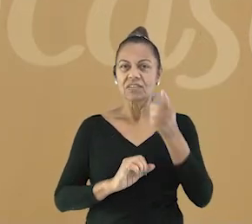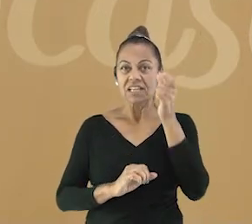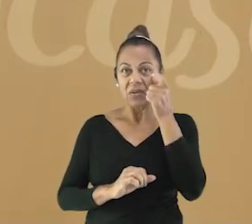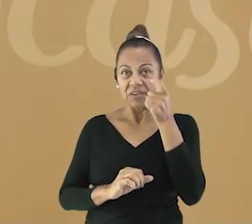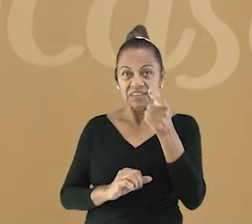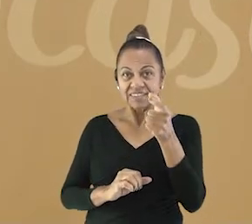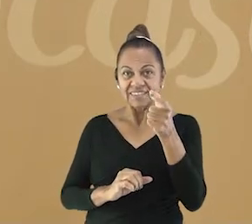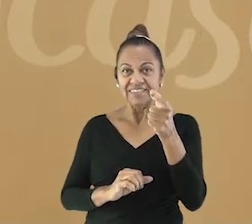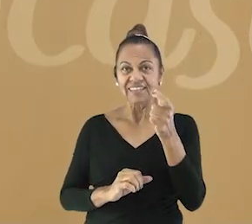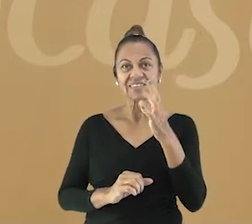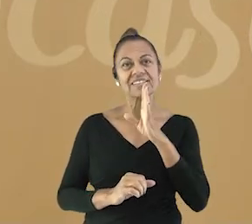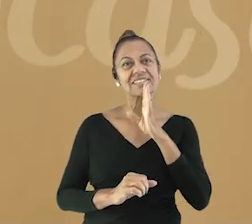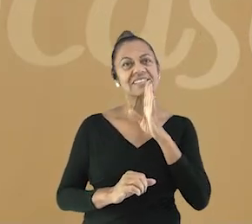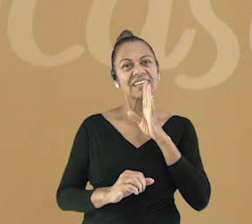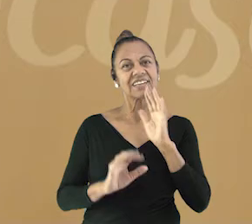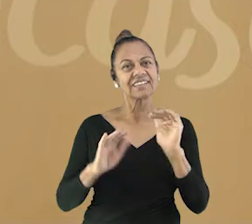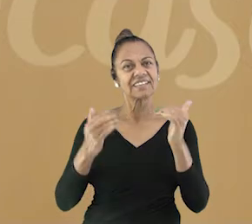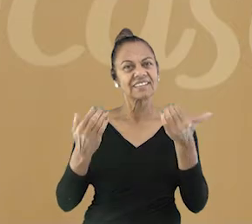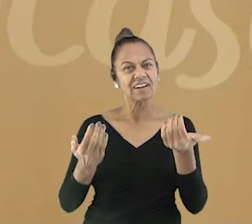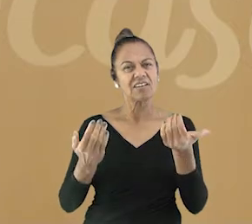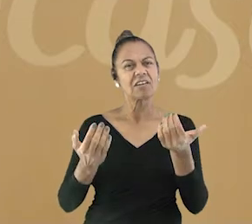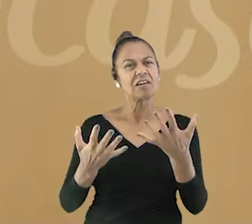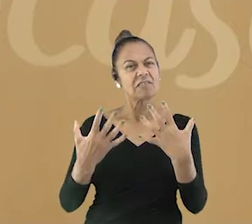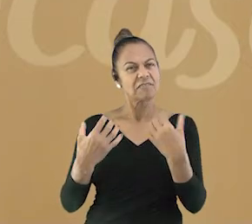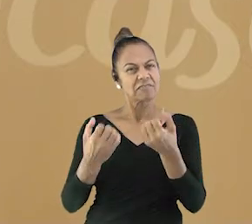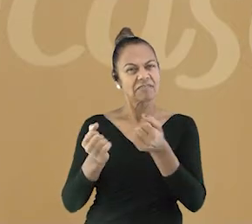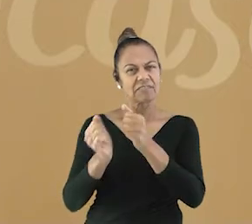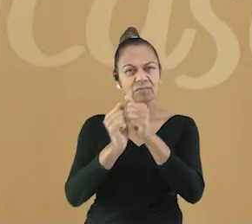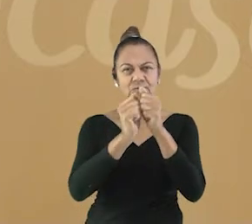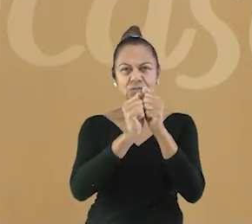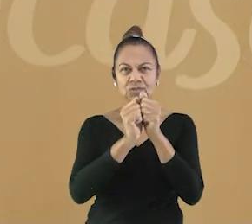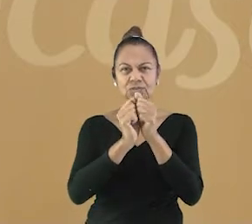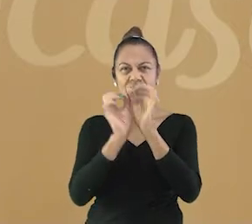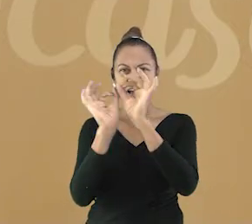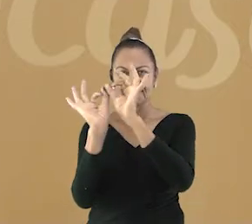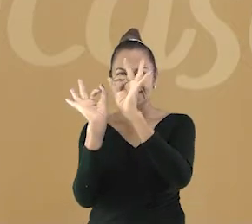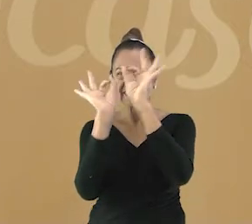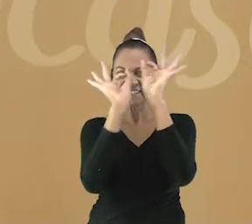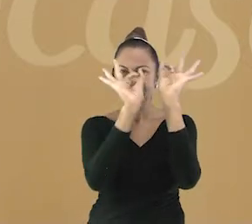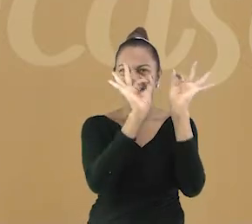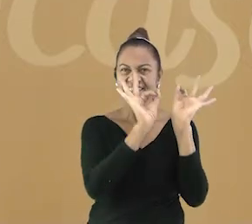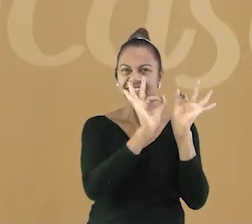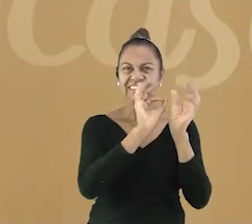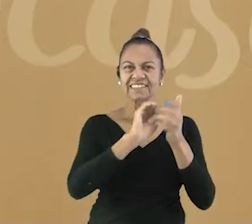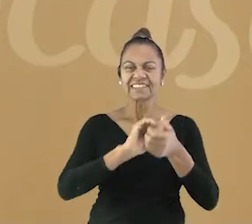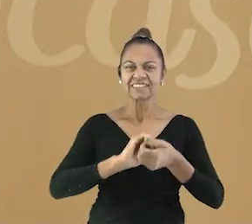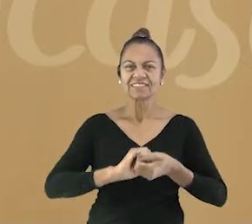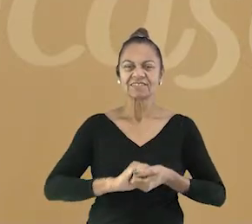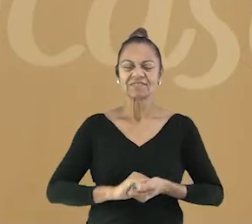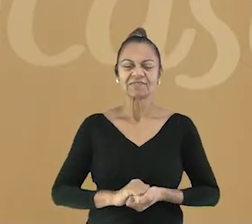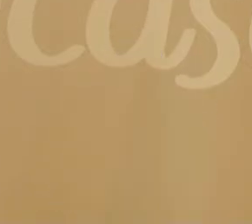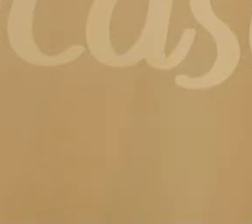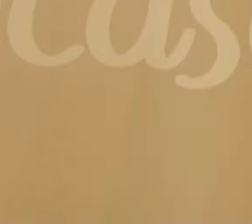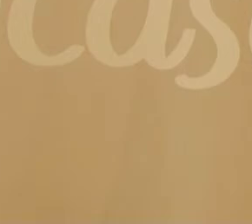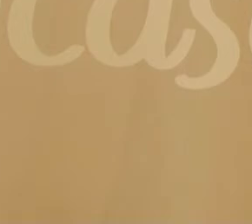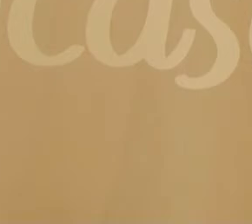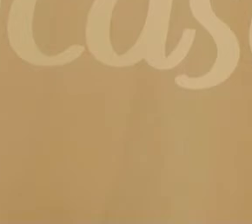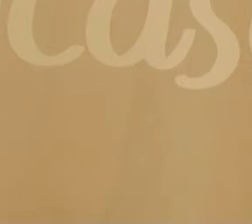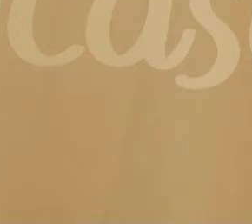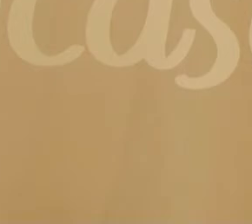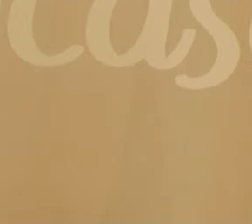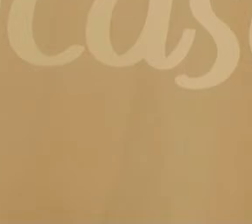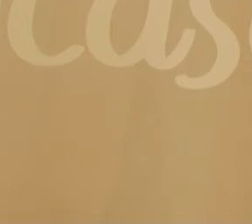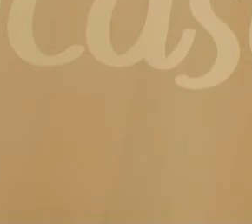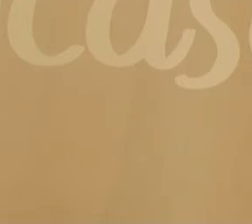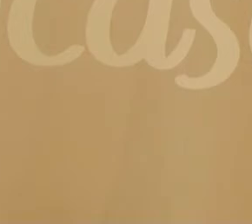cultural. Eles repetem hábitos que percebem na comunidade na qual eles estão inseridos. Ficaram curiosos